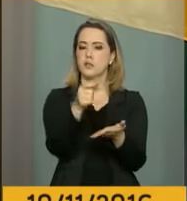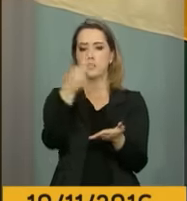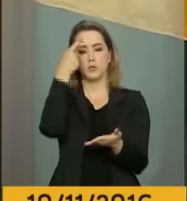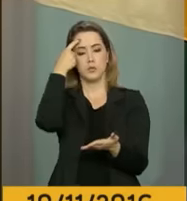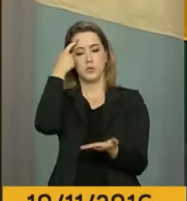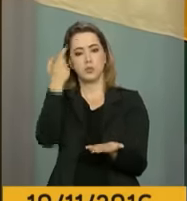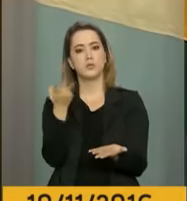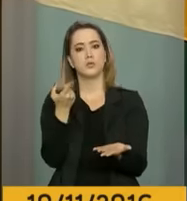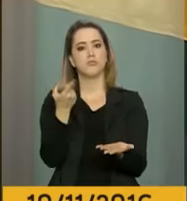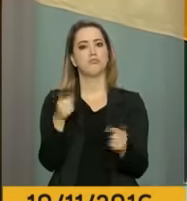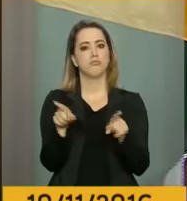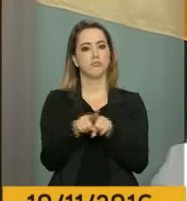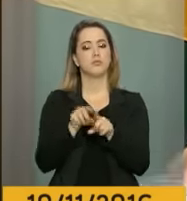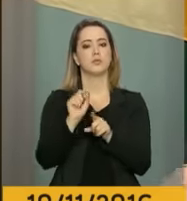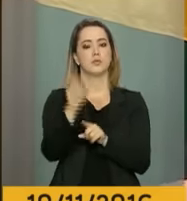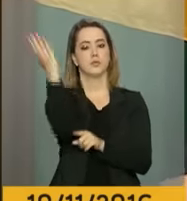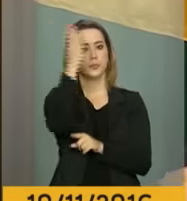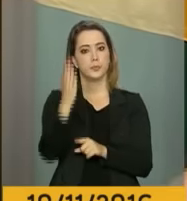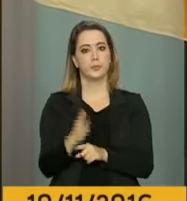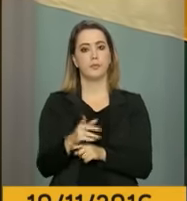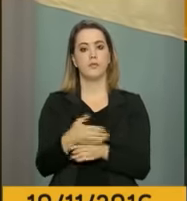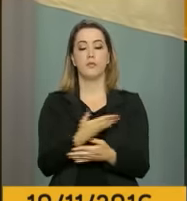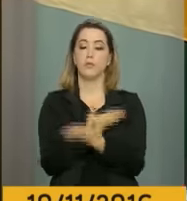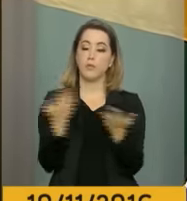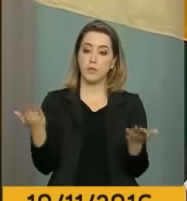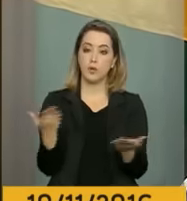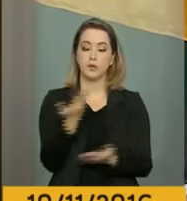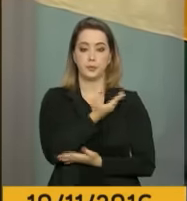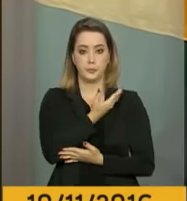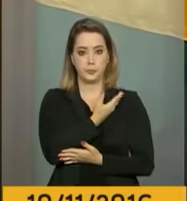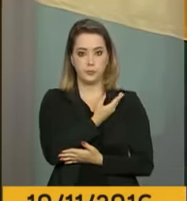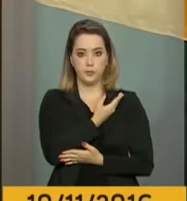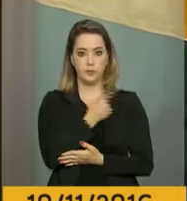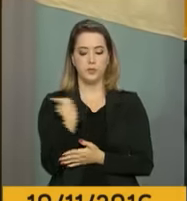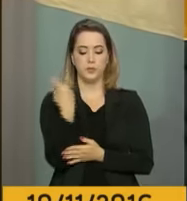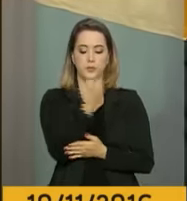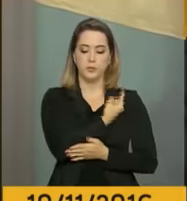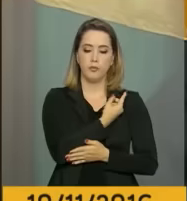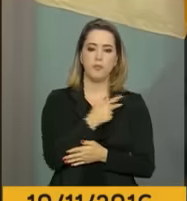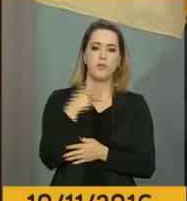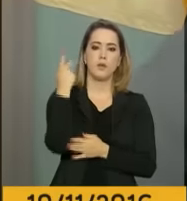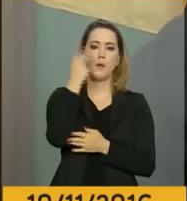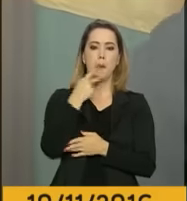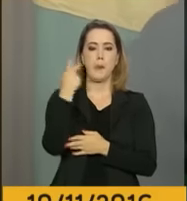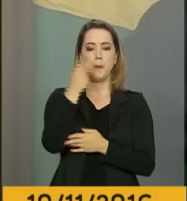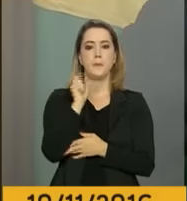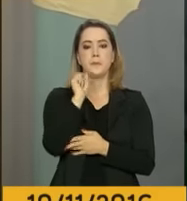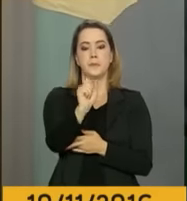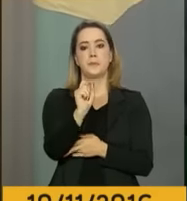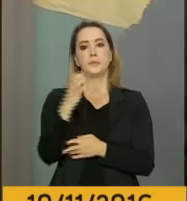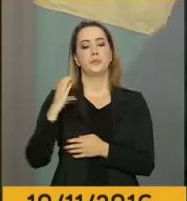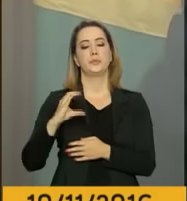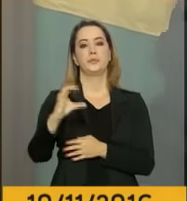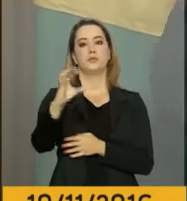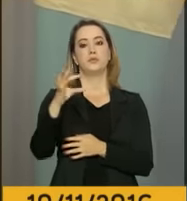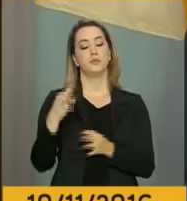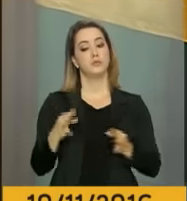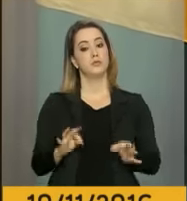brasileiro. Portanto, meus amigos, nas nossas políticas de ciência e tecnologia,